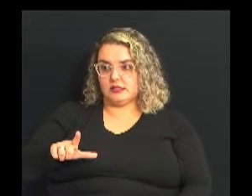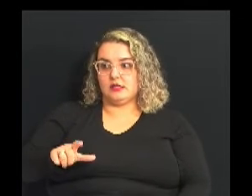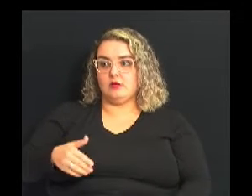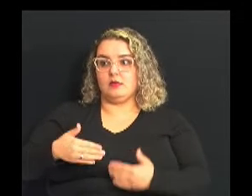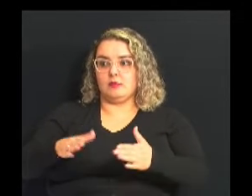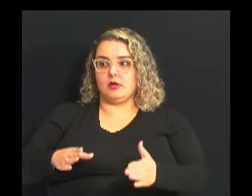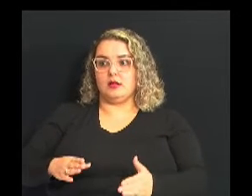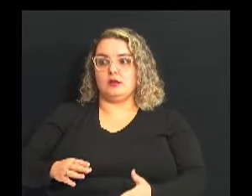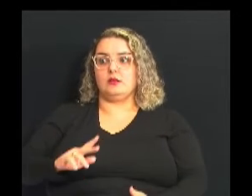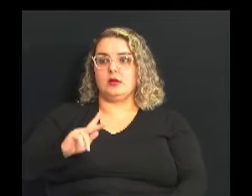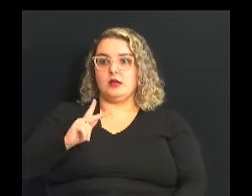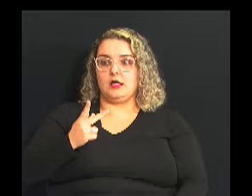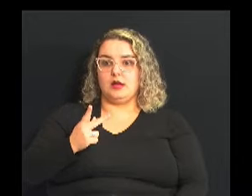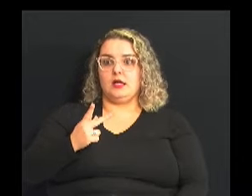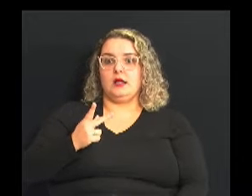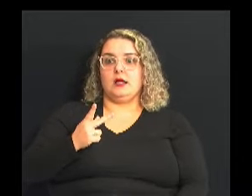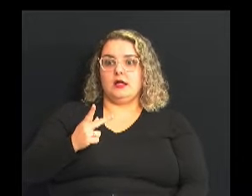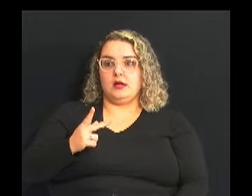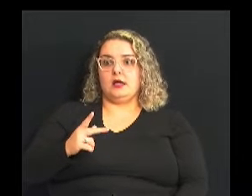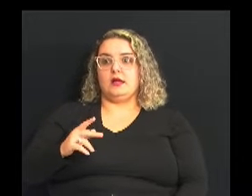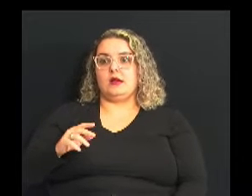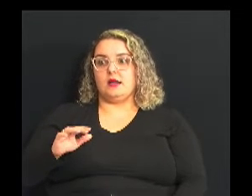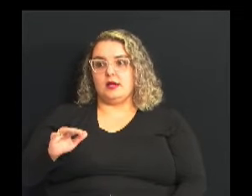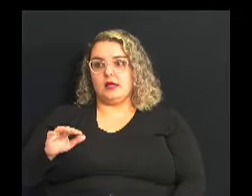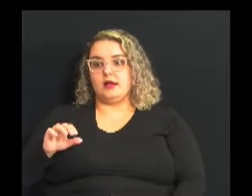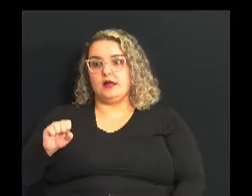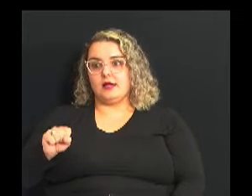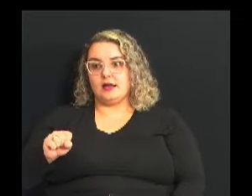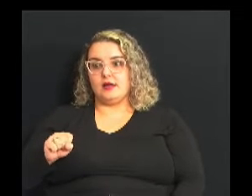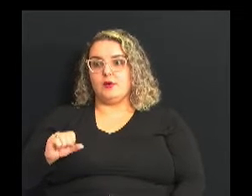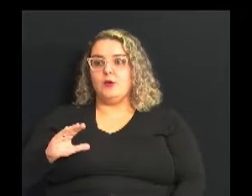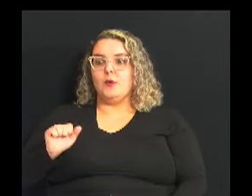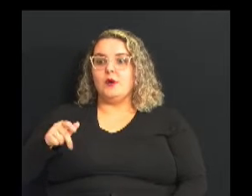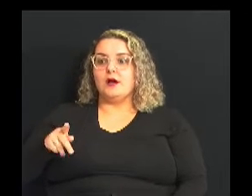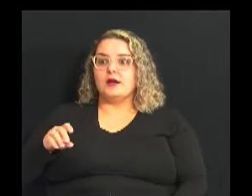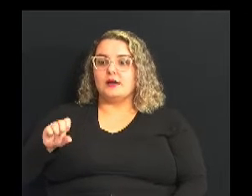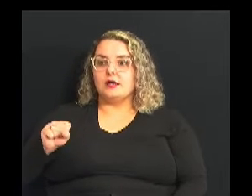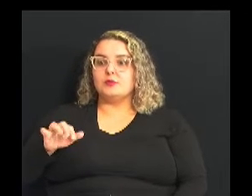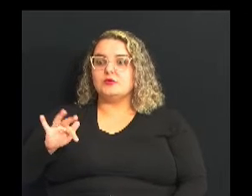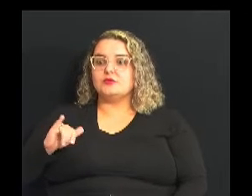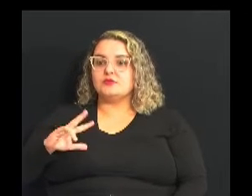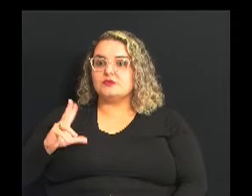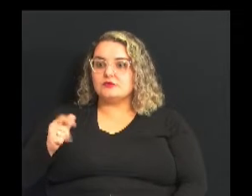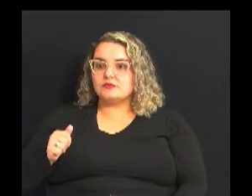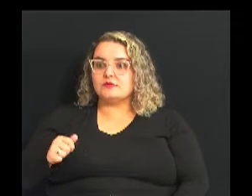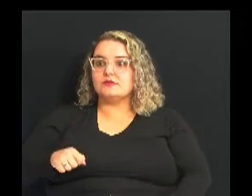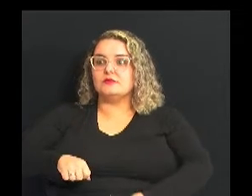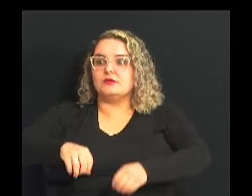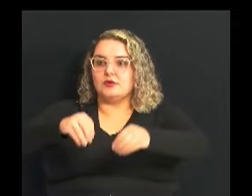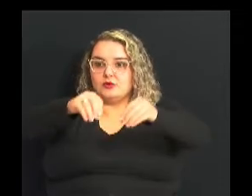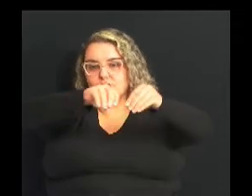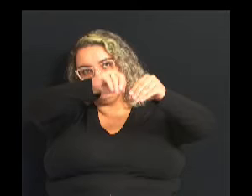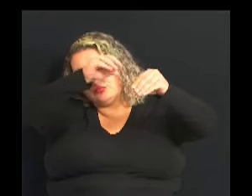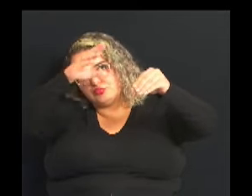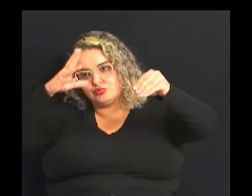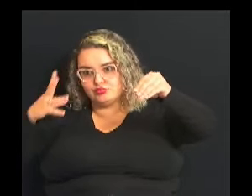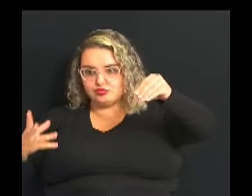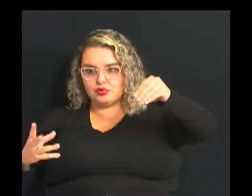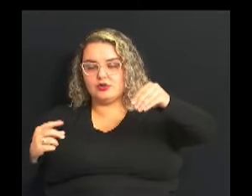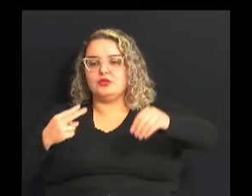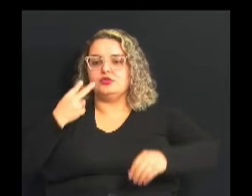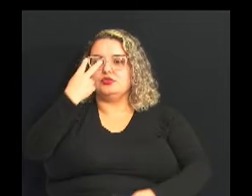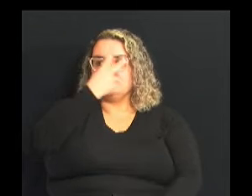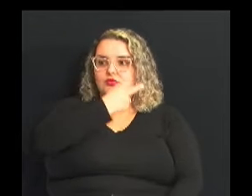ali tem o vereador Campos Filho tirando a plaquinha e tal. Foi um culto ecumênico, né? Foi um culto ecumênico de 2